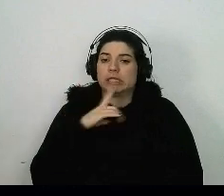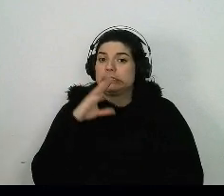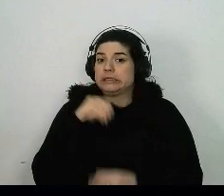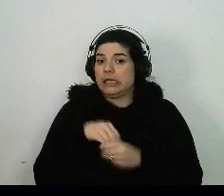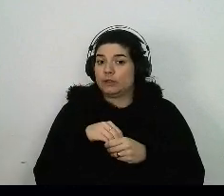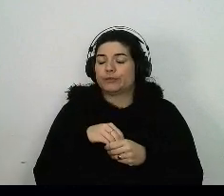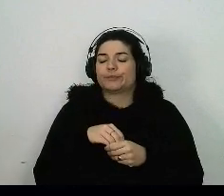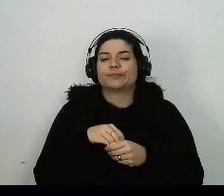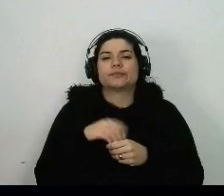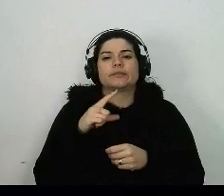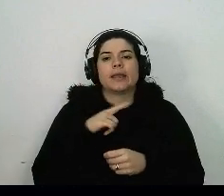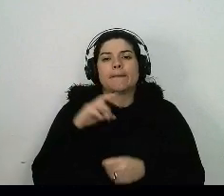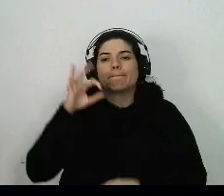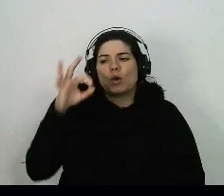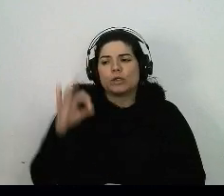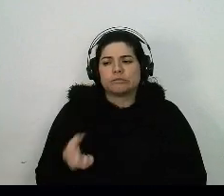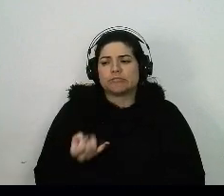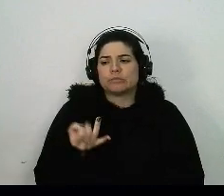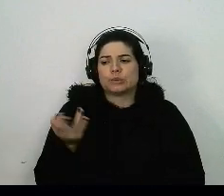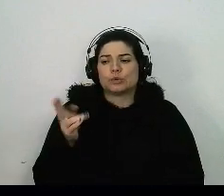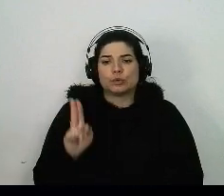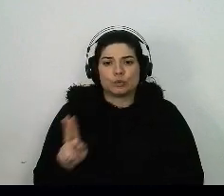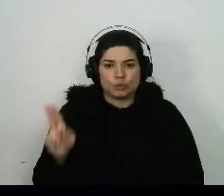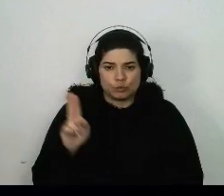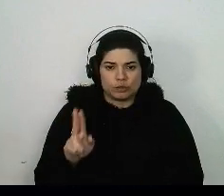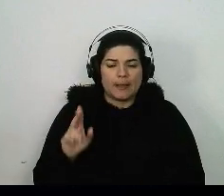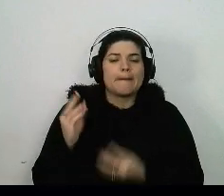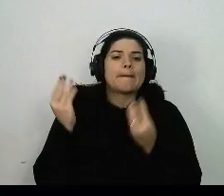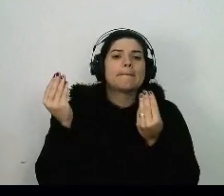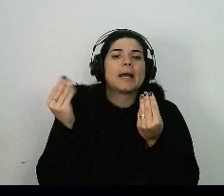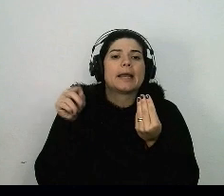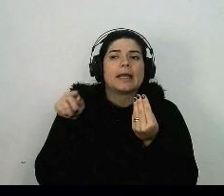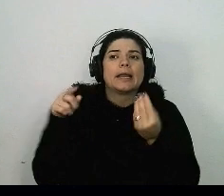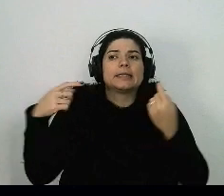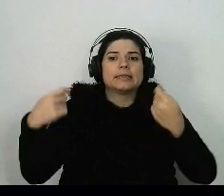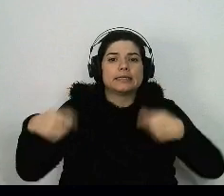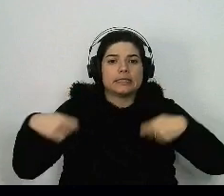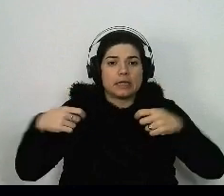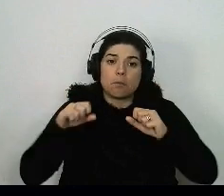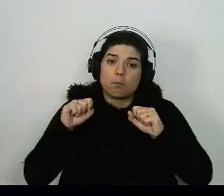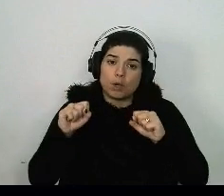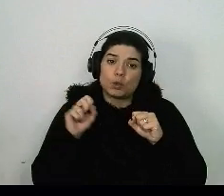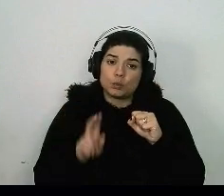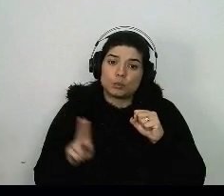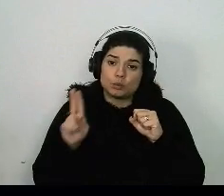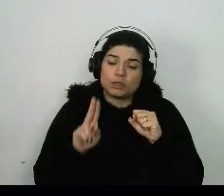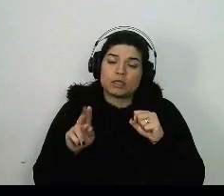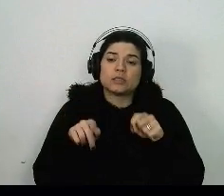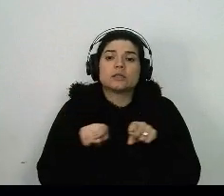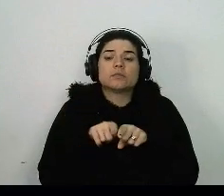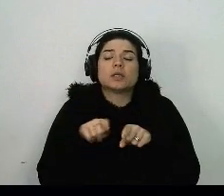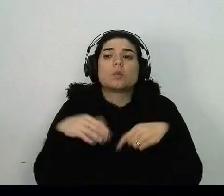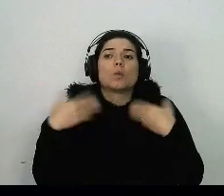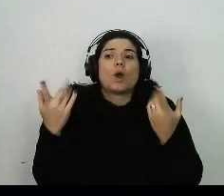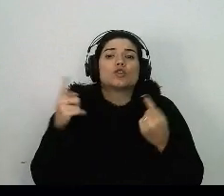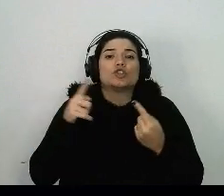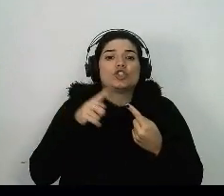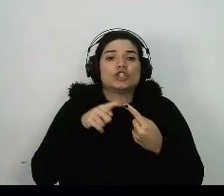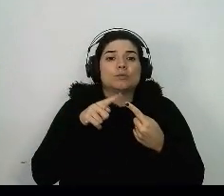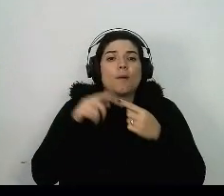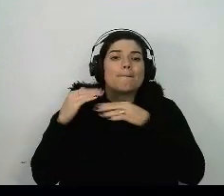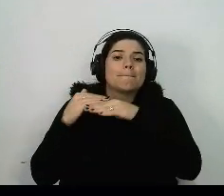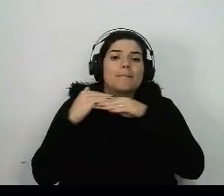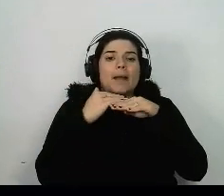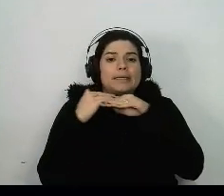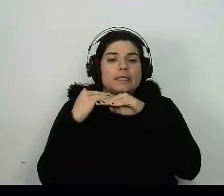uma porção de casos de usos, ou seja, para que aquela sua necessidade pode ser coberta e quais os tipos de padrões de modelagem que